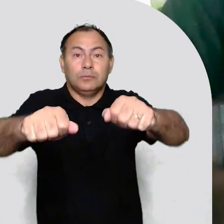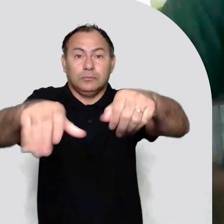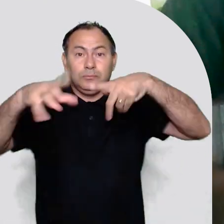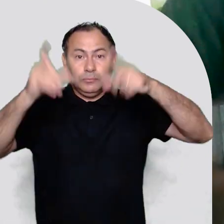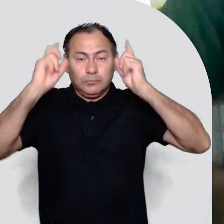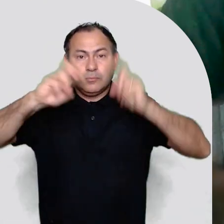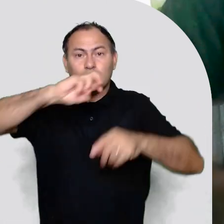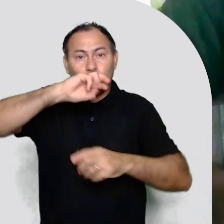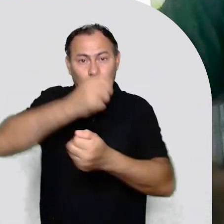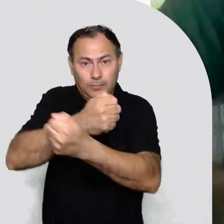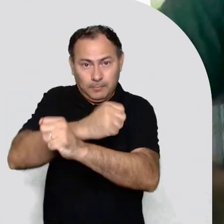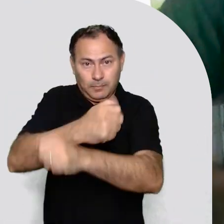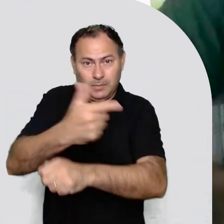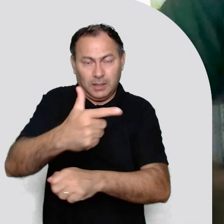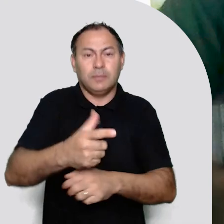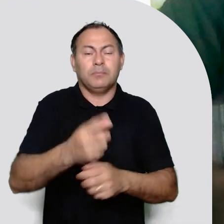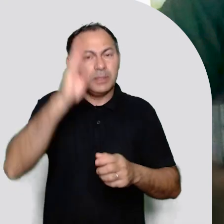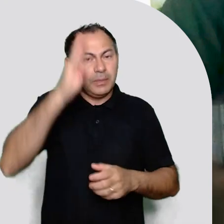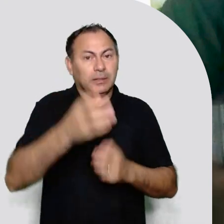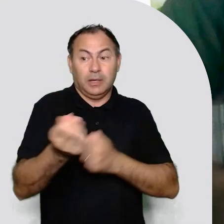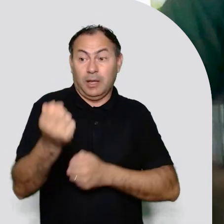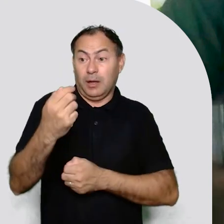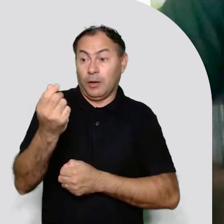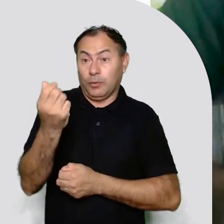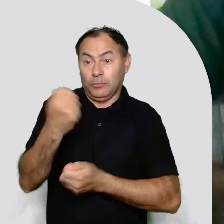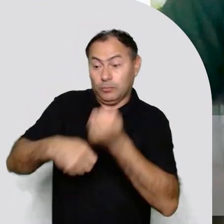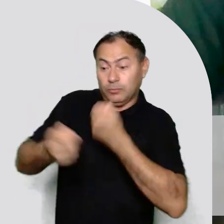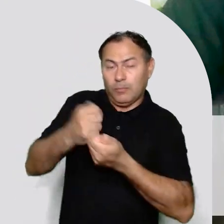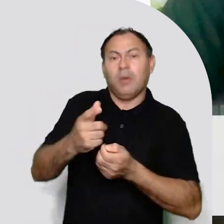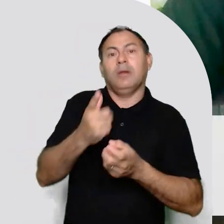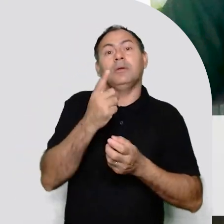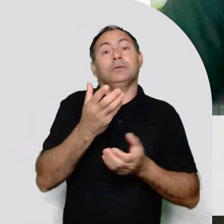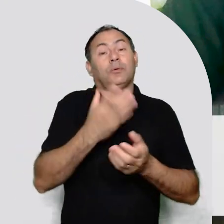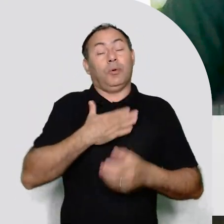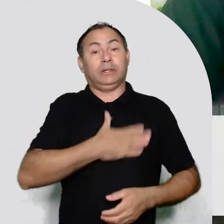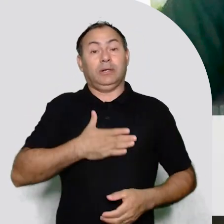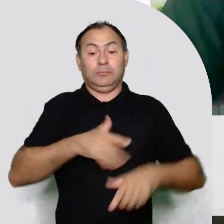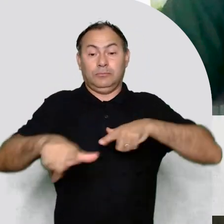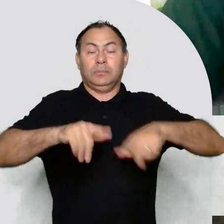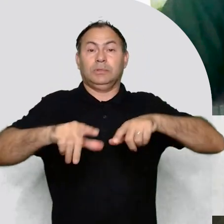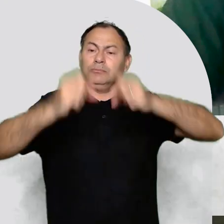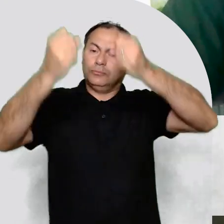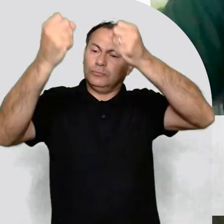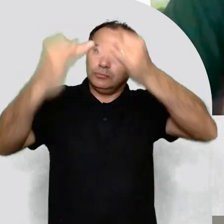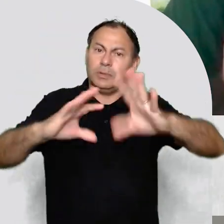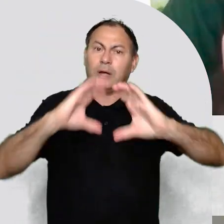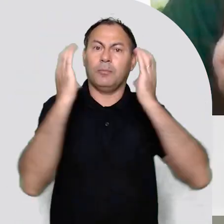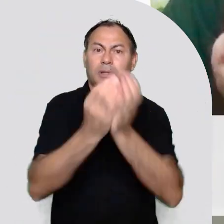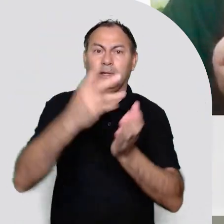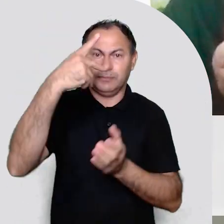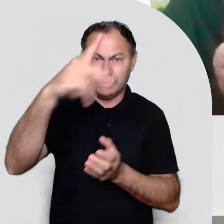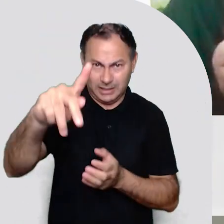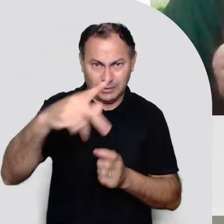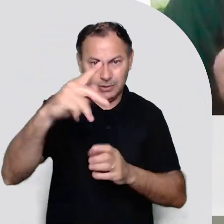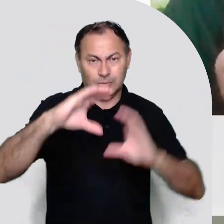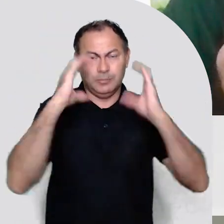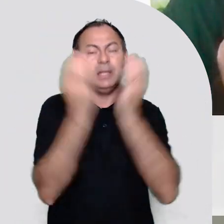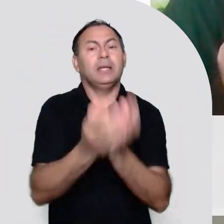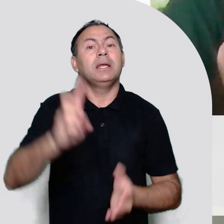especialmente esse aqui de Economia e Finanças. Vocês vão gostar muito e vai ter muito subsídio para trabalhar nas comunidades de vocês. E